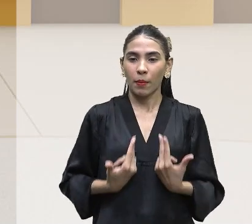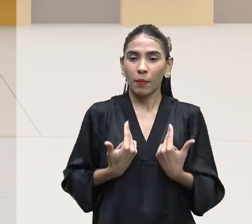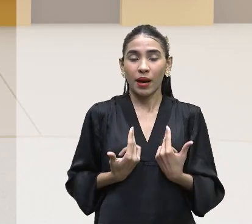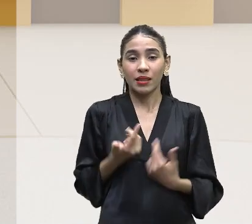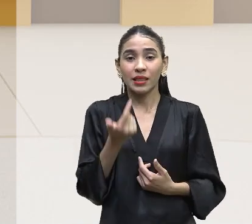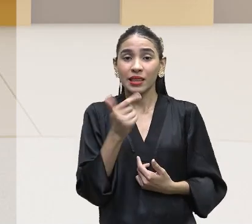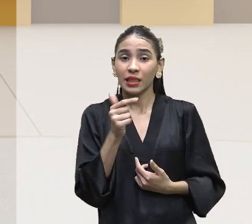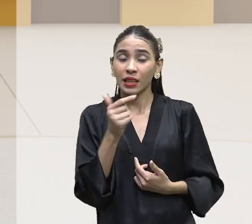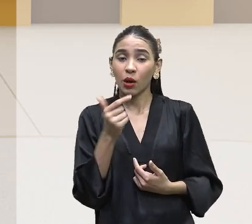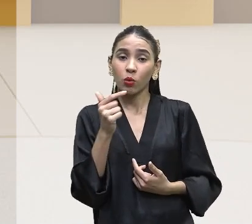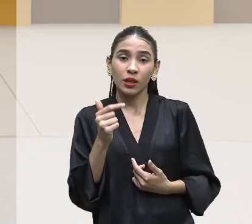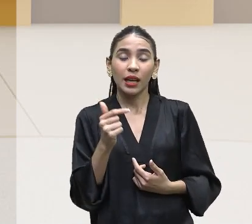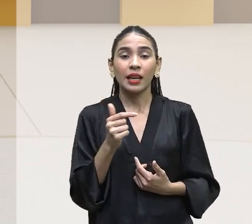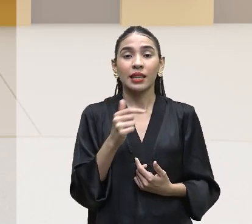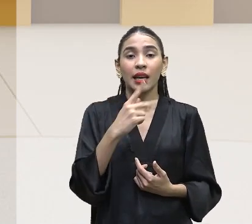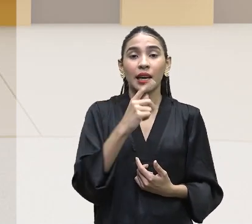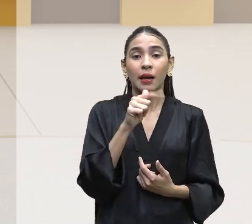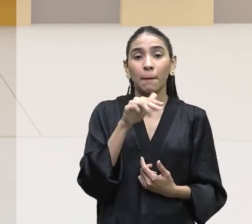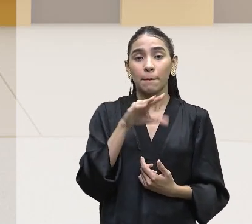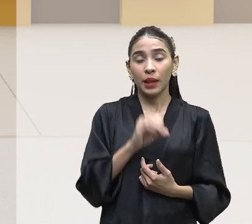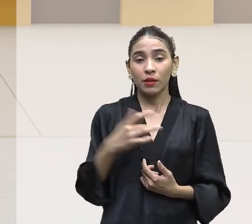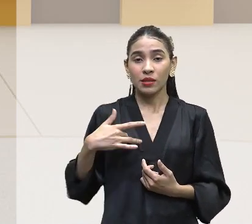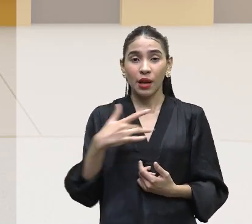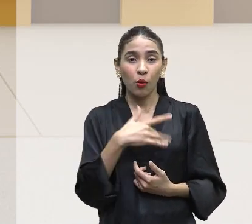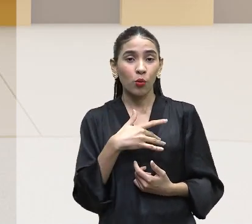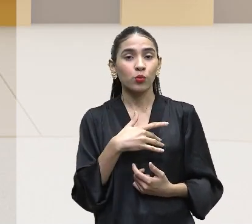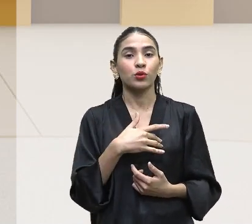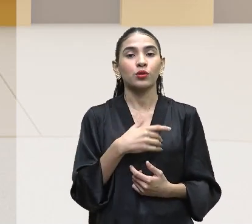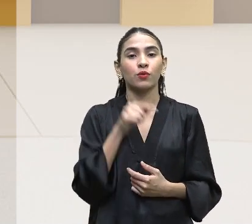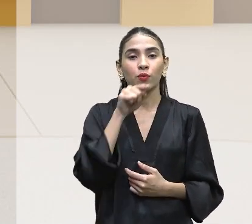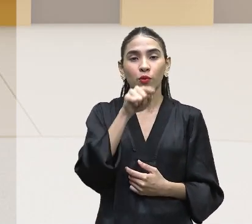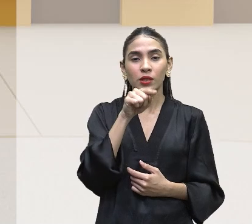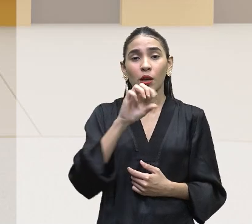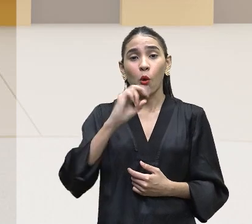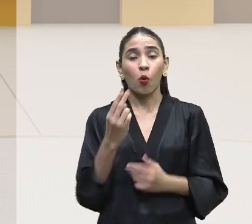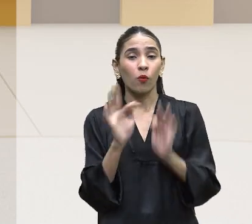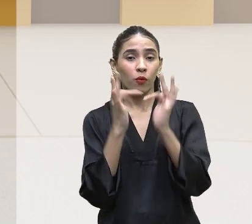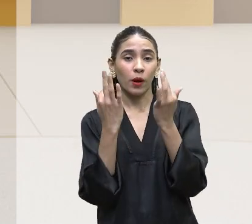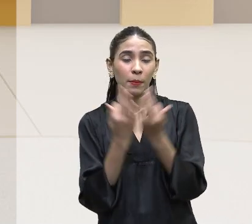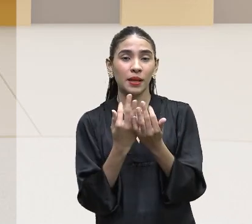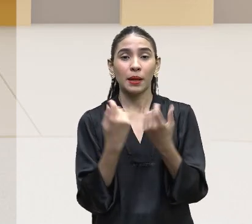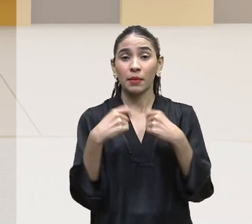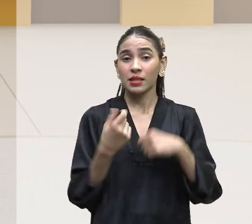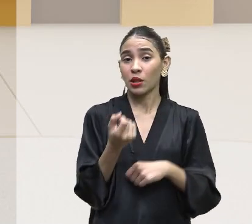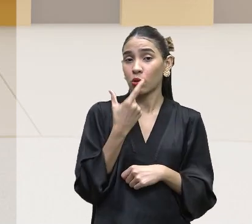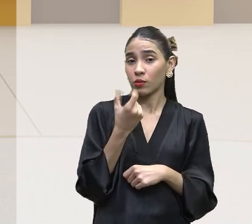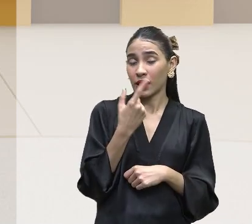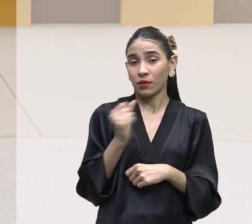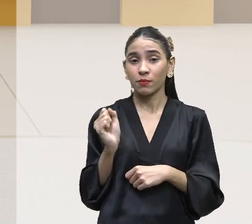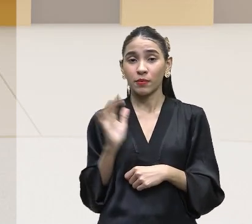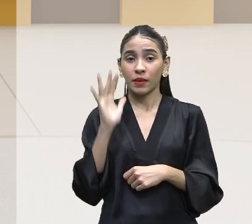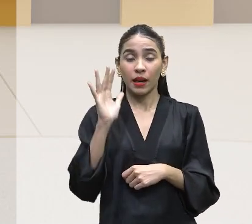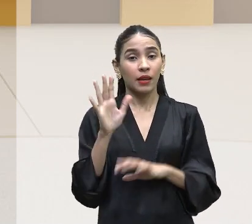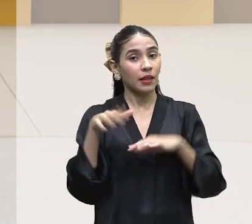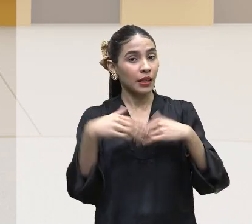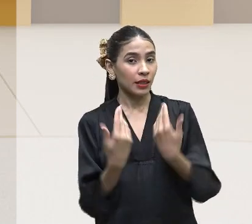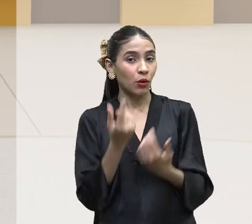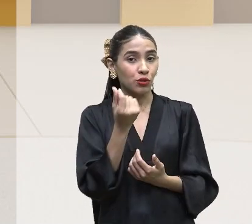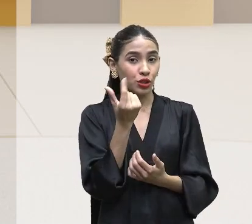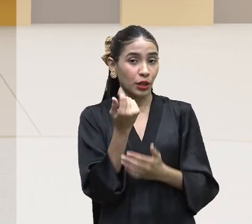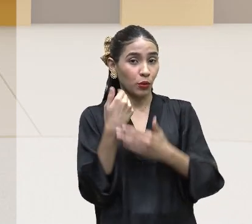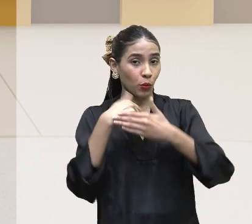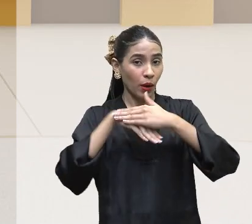saúde, você ou alguém da sua família precisa de um medicamento que é muito caro. Então, a reserva de emergência,